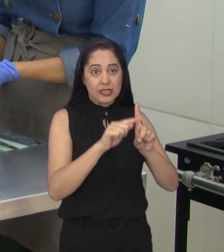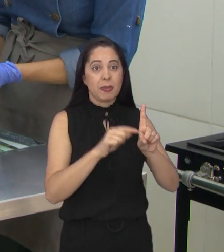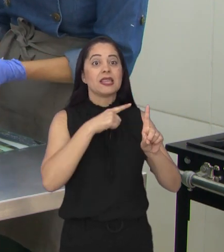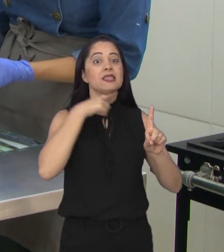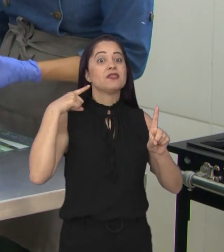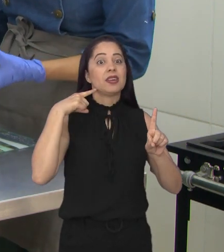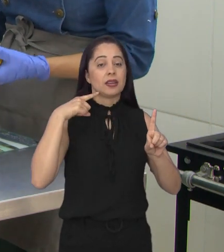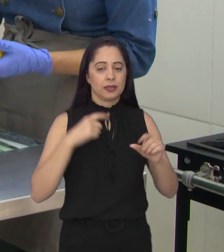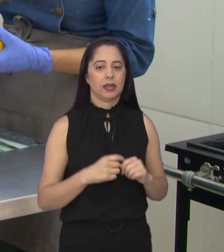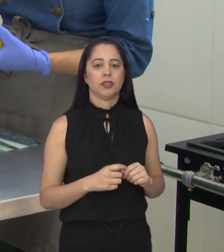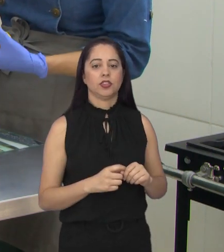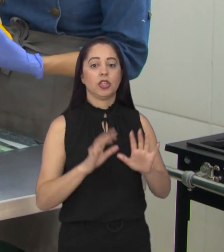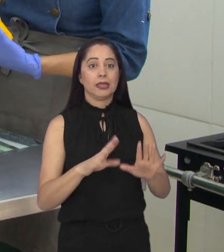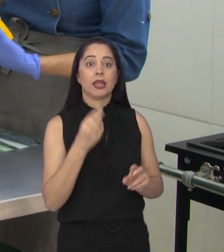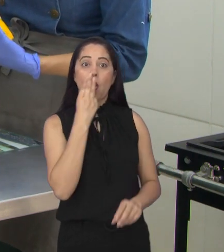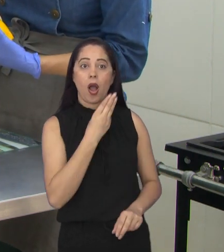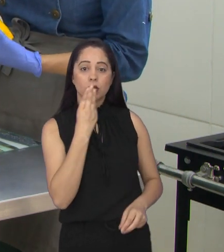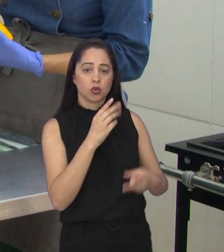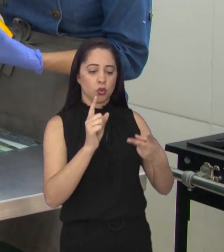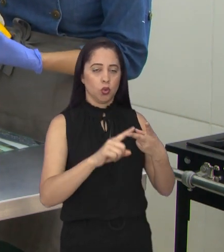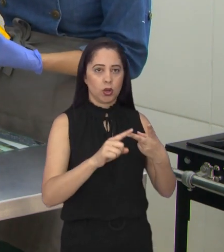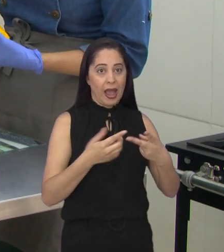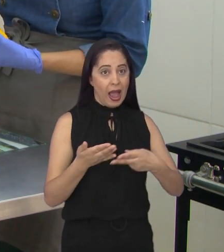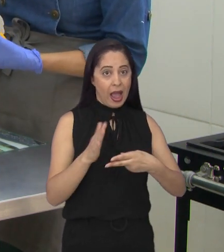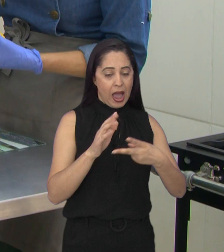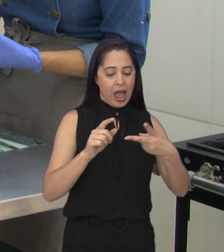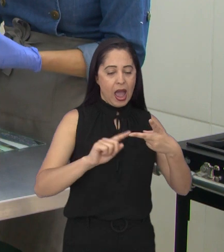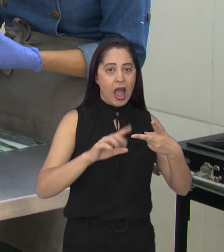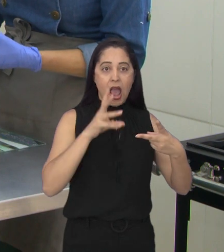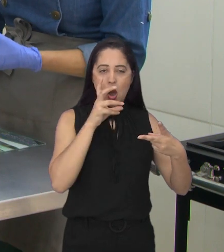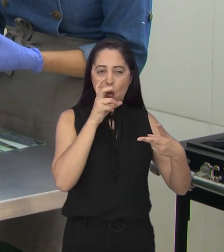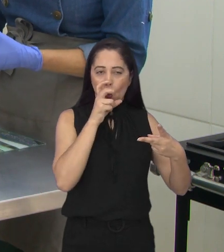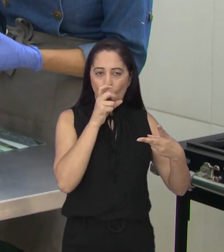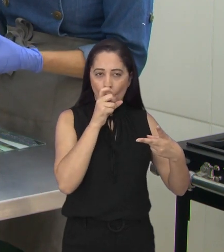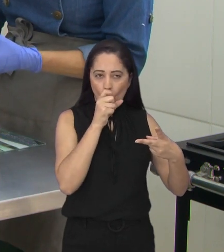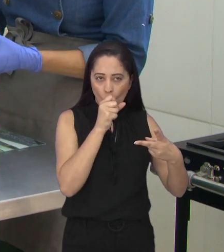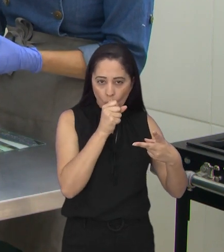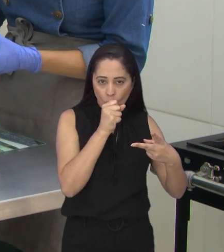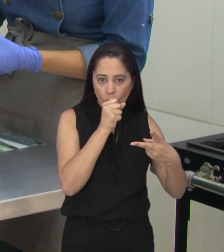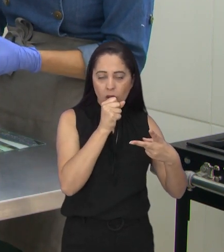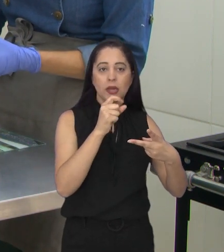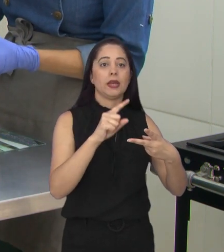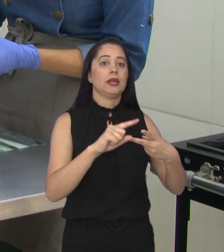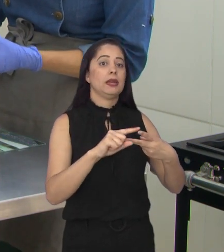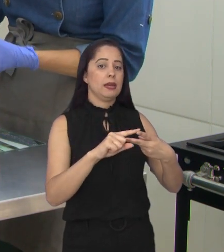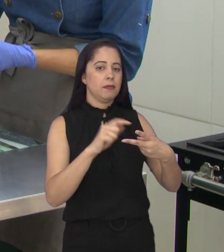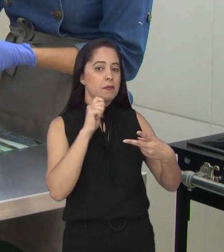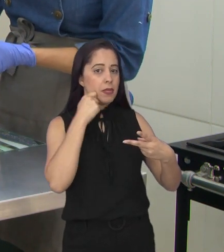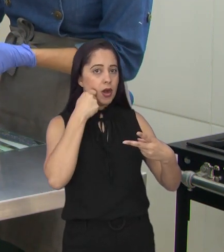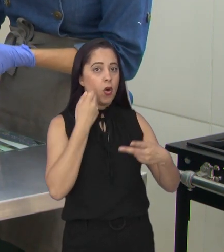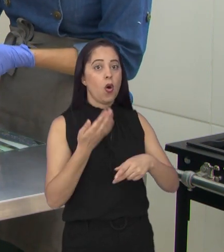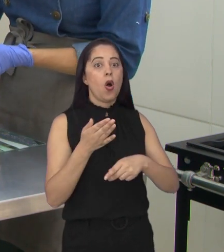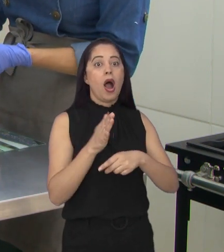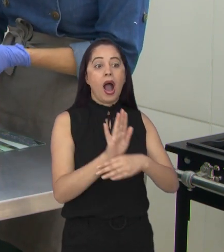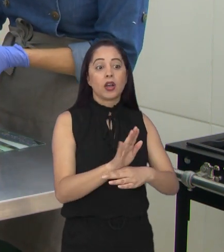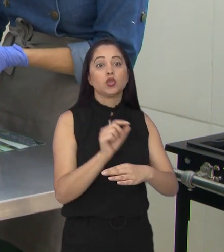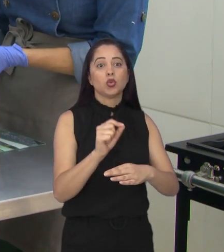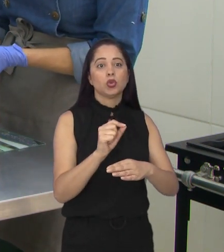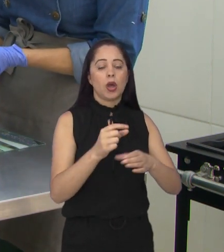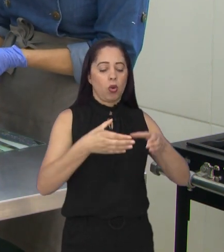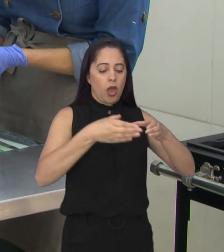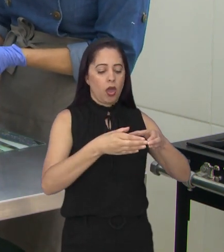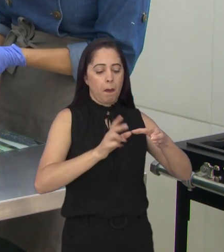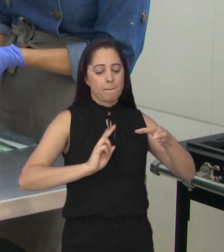validade após a data de fabricação. Então o açúcar, ele ajuda na conservação e no brilho da geleia, e o ácido, que ajuda